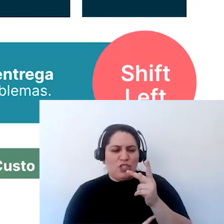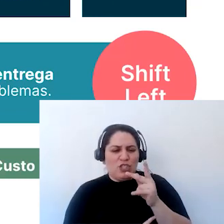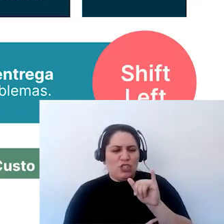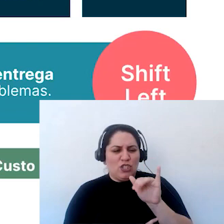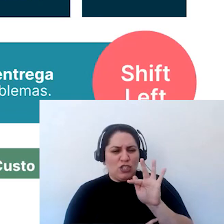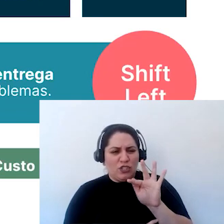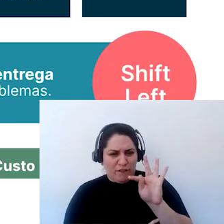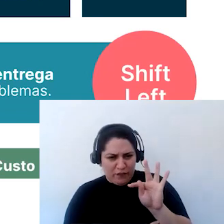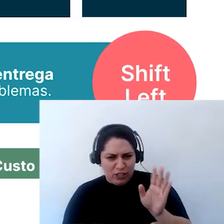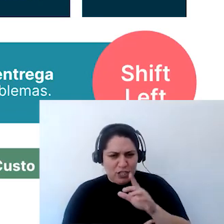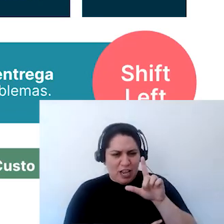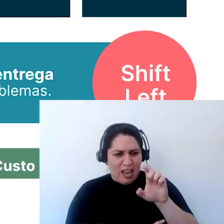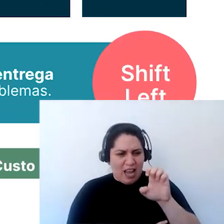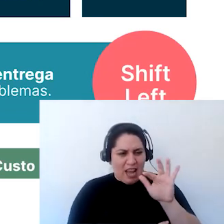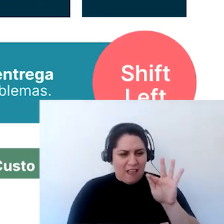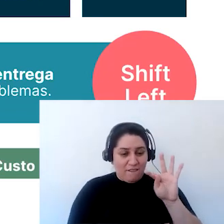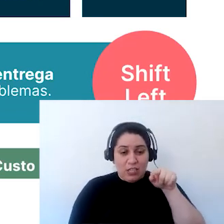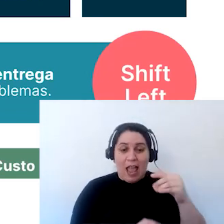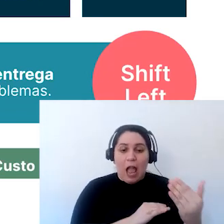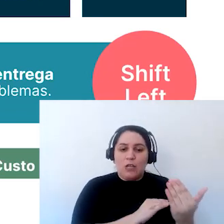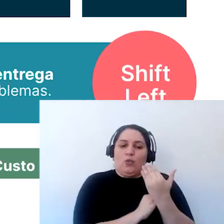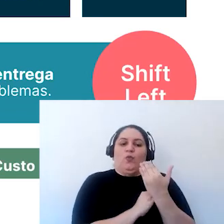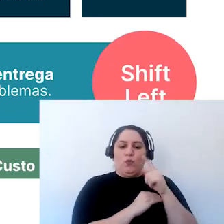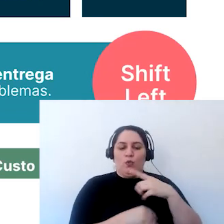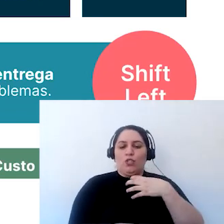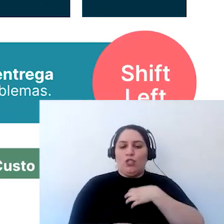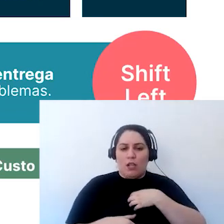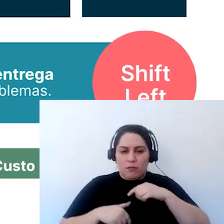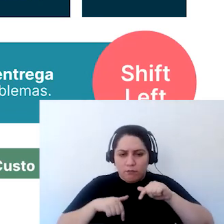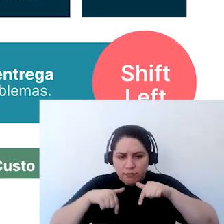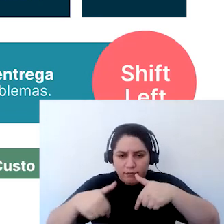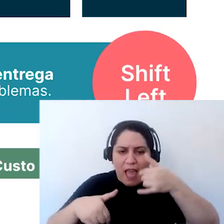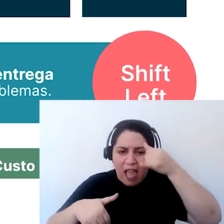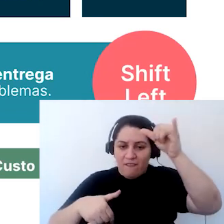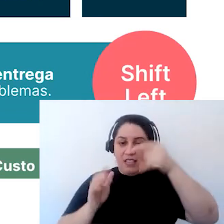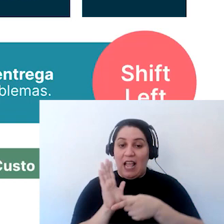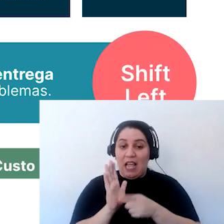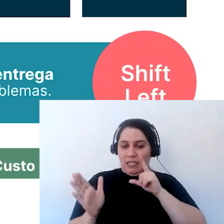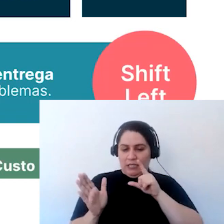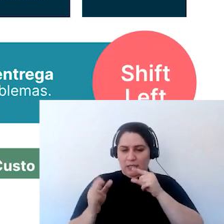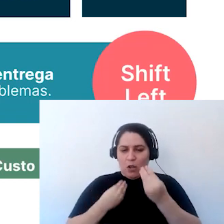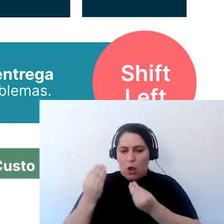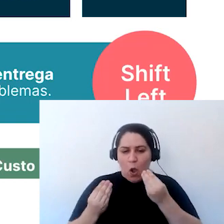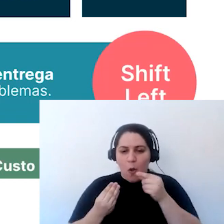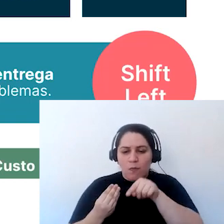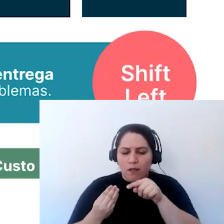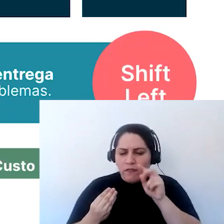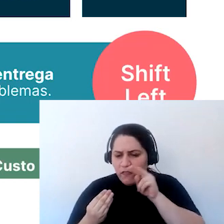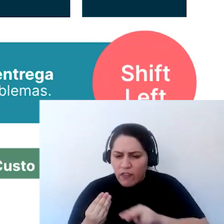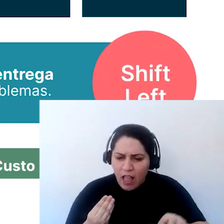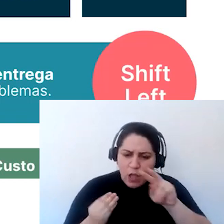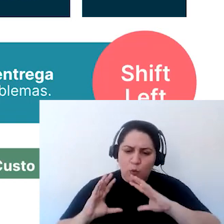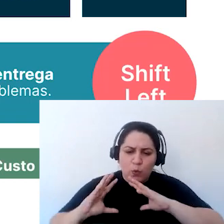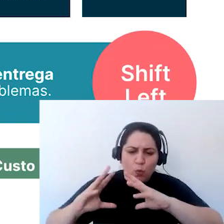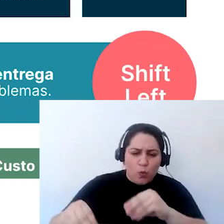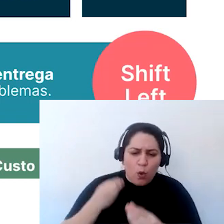para trabalhar de forma preventiva, antecipando a identificação de ameaças e incorporando a segurança desde o início do